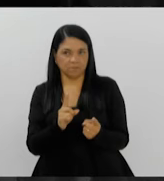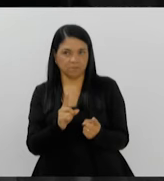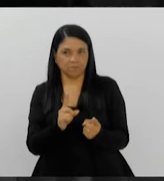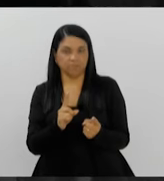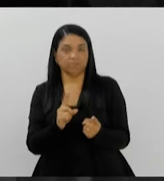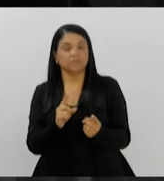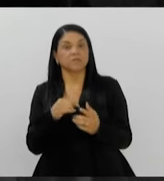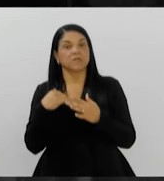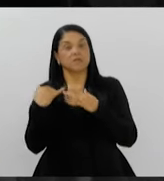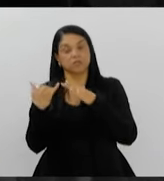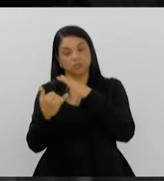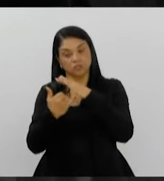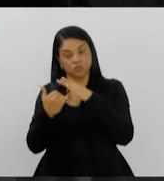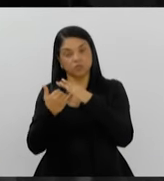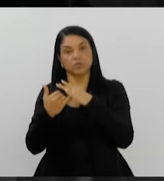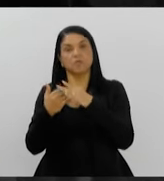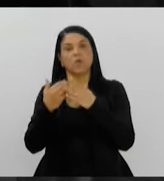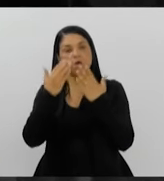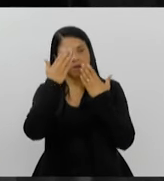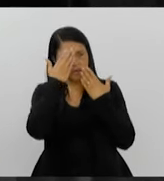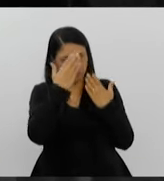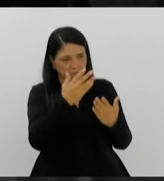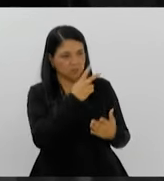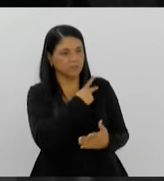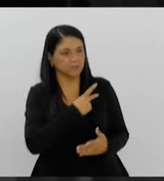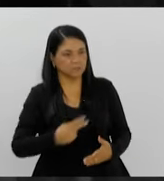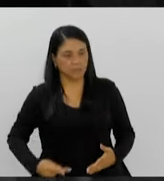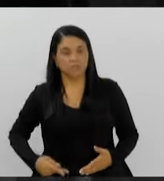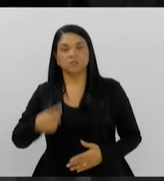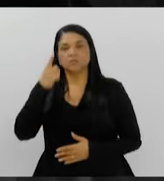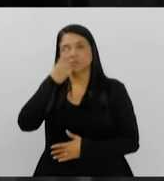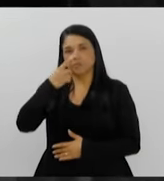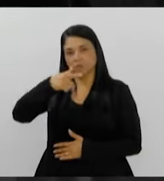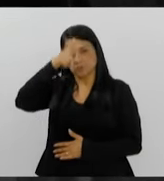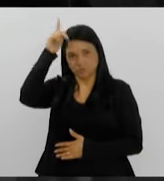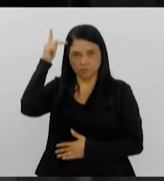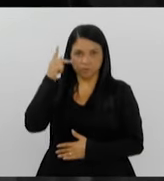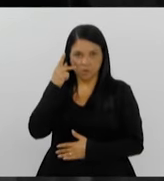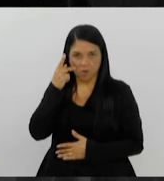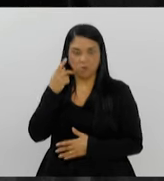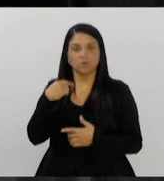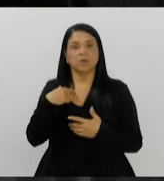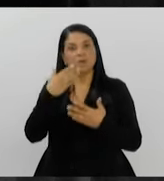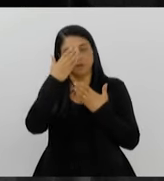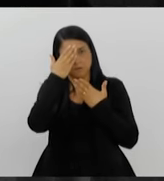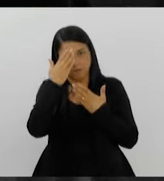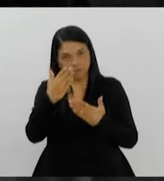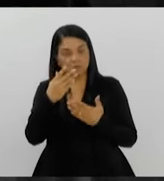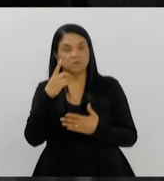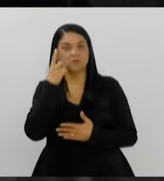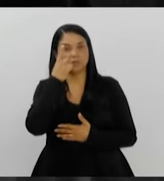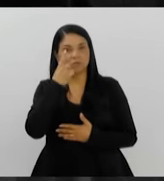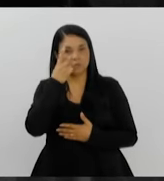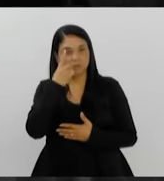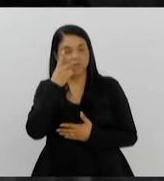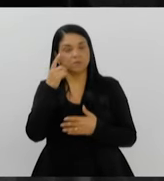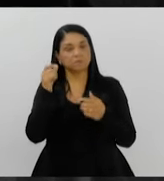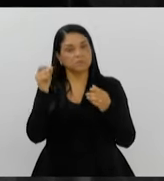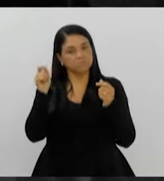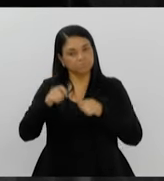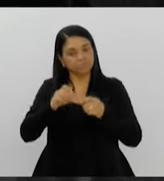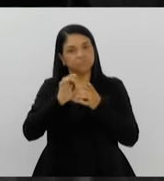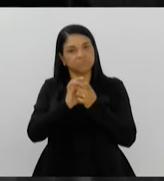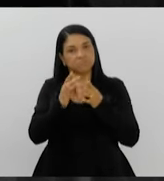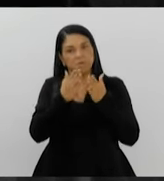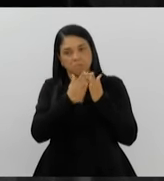institucional e agradeço a vossa exelência Agradeço ao Deputado Luis Paulo que me deu o tempo Agradeço aos deputados que me permitiram me estender